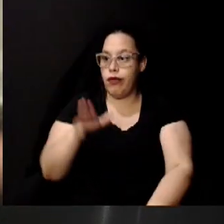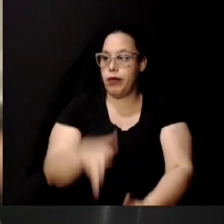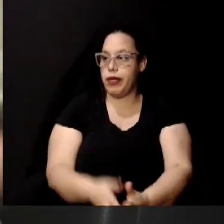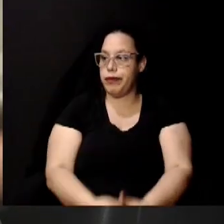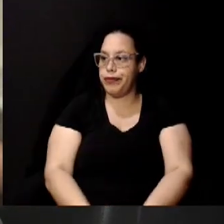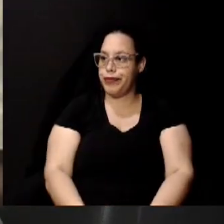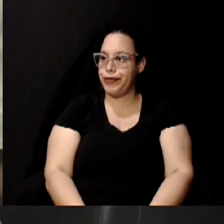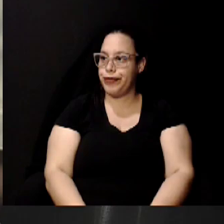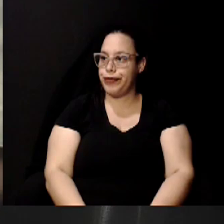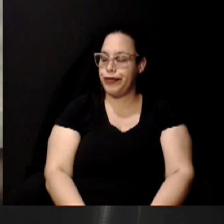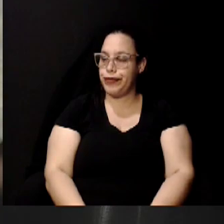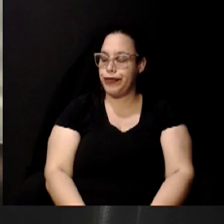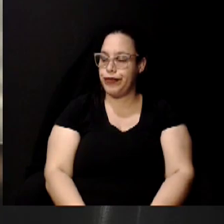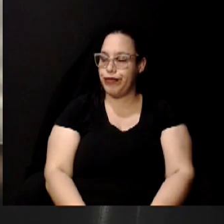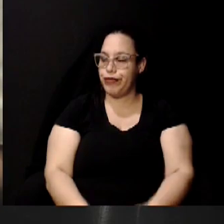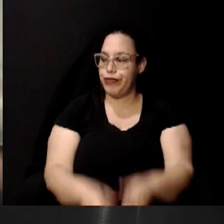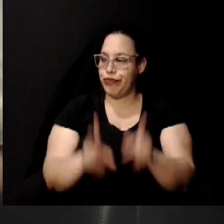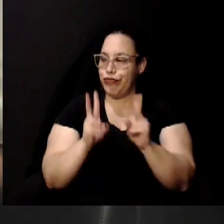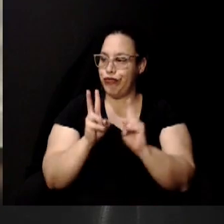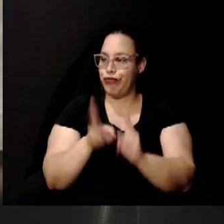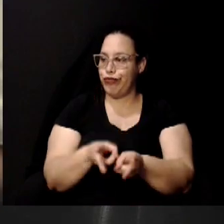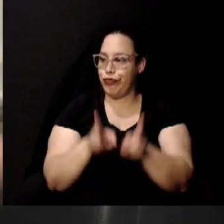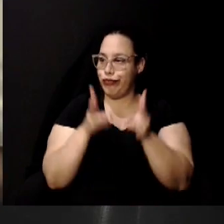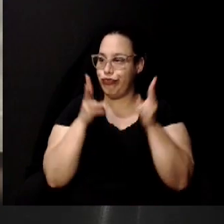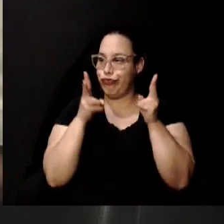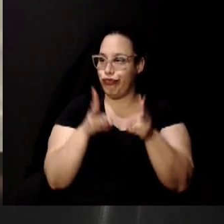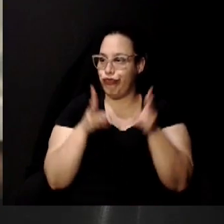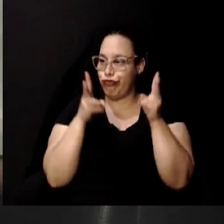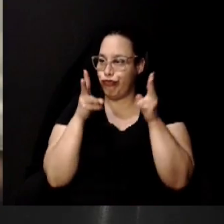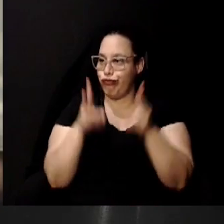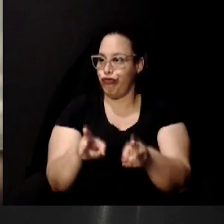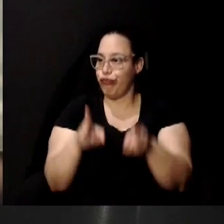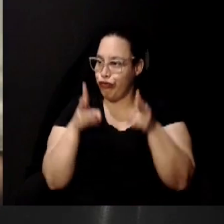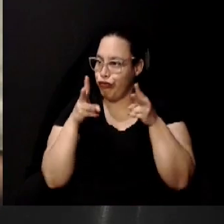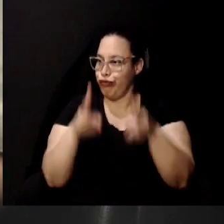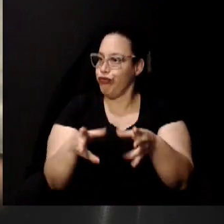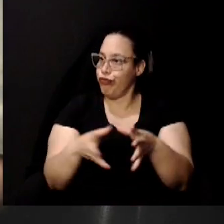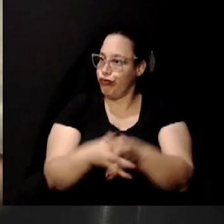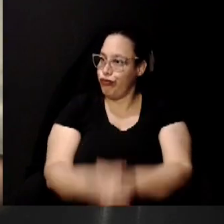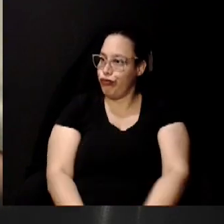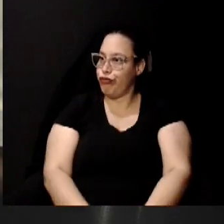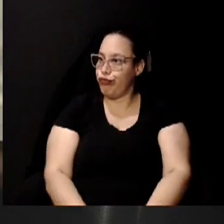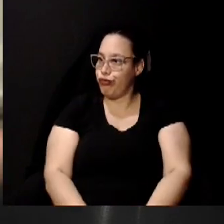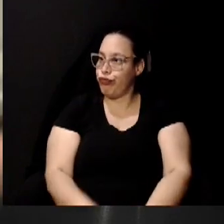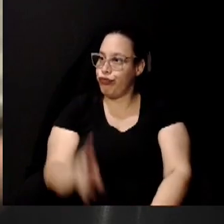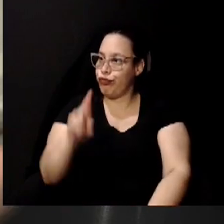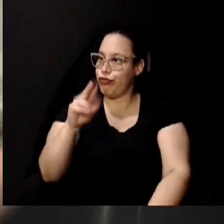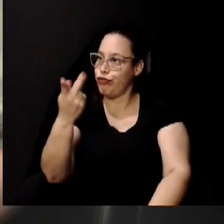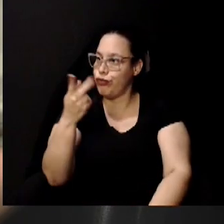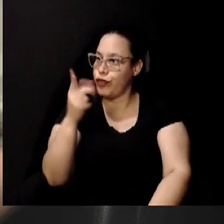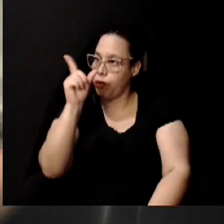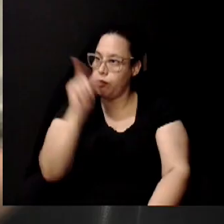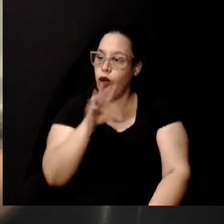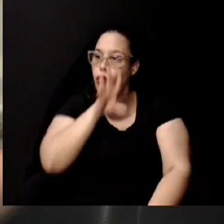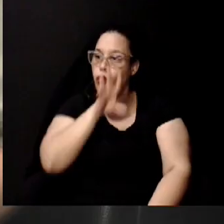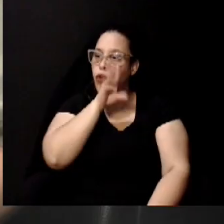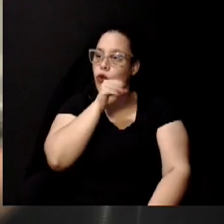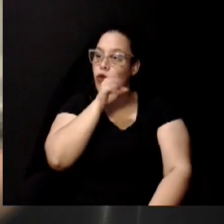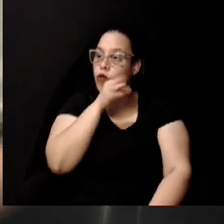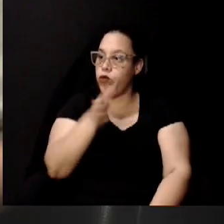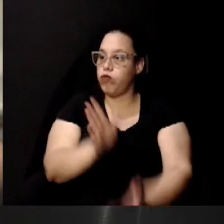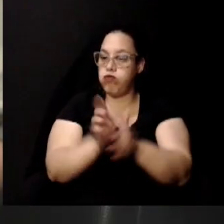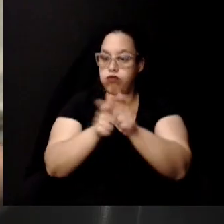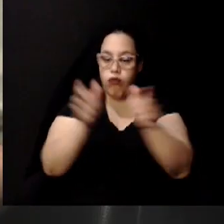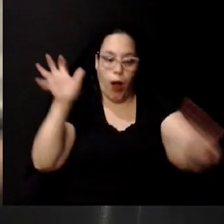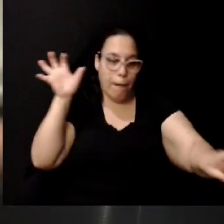sempre operando com baixo quadro de RH. Sim. E aí você aumenta a pressão. E